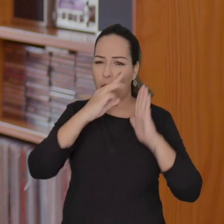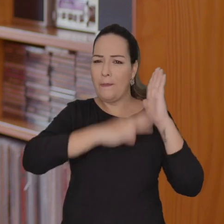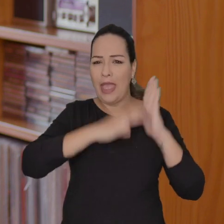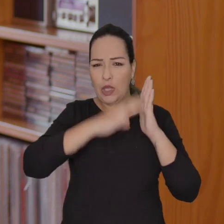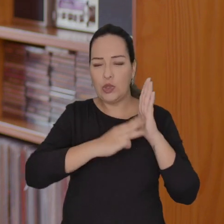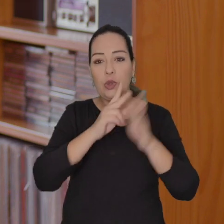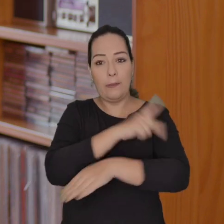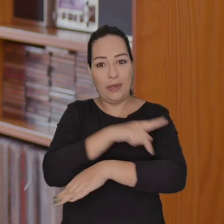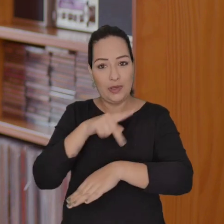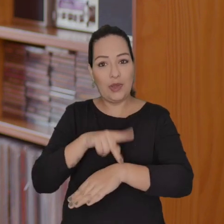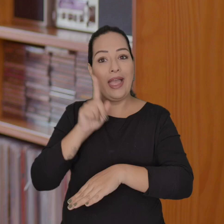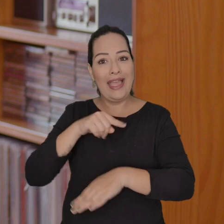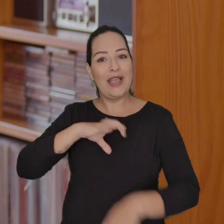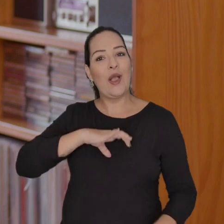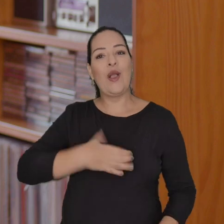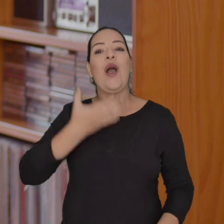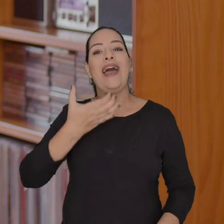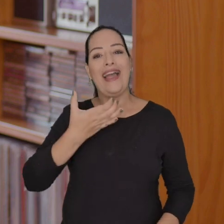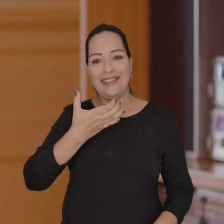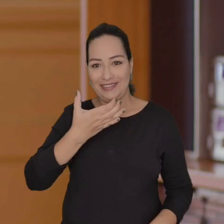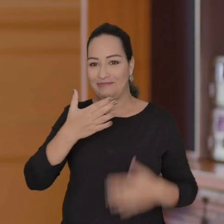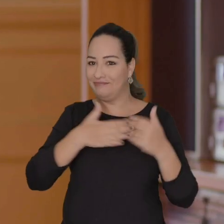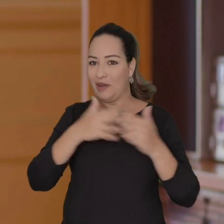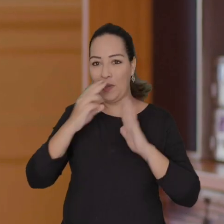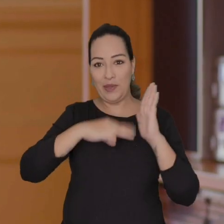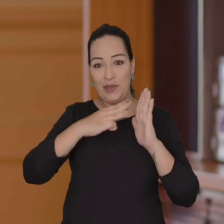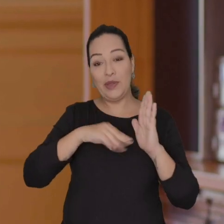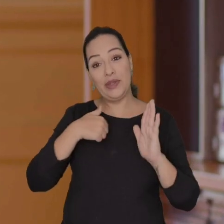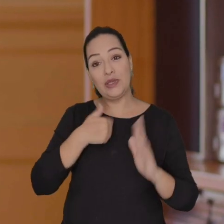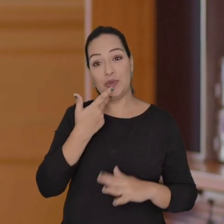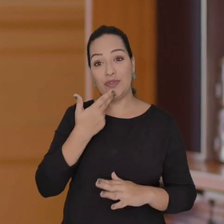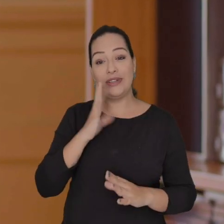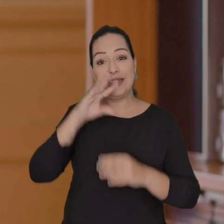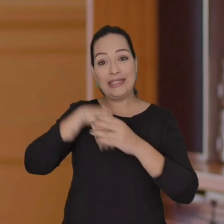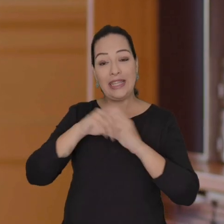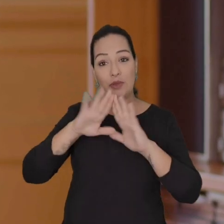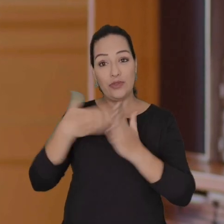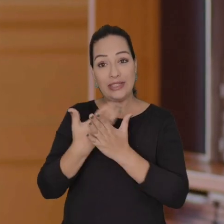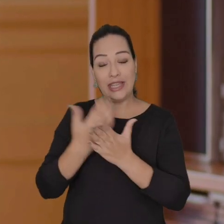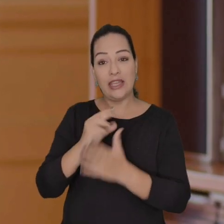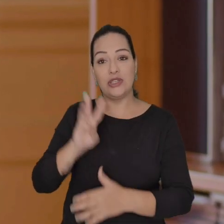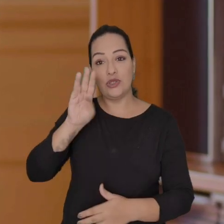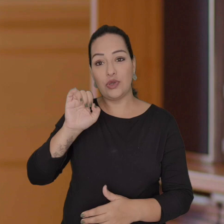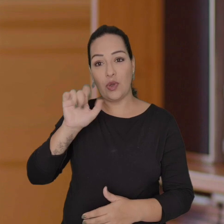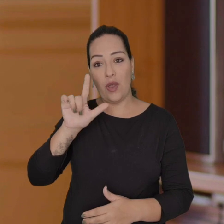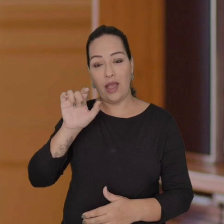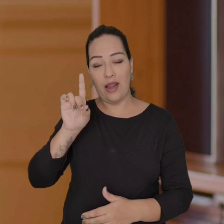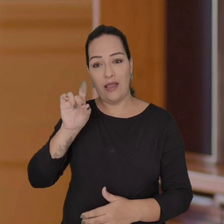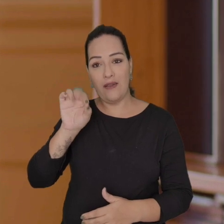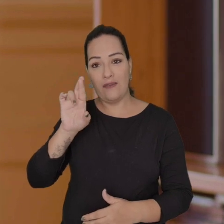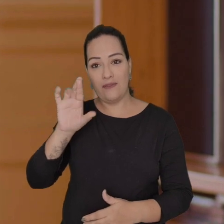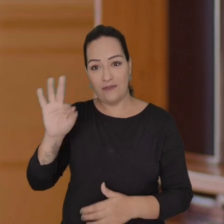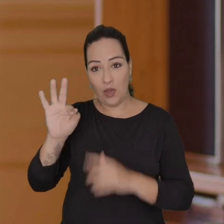método pedagógico hoje é um ato de coragem. O que eu diria é que eu acho que dentro da Escola Waldorf